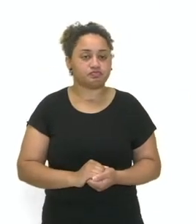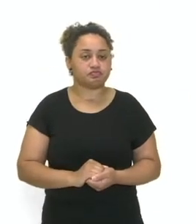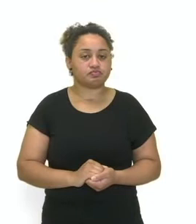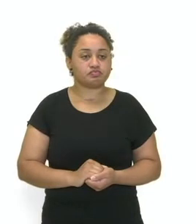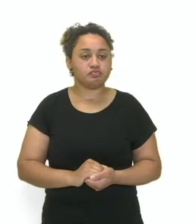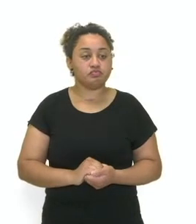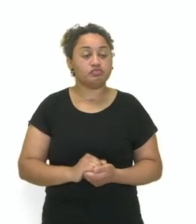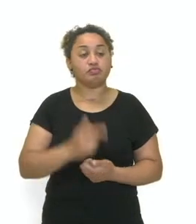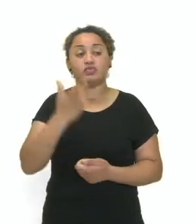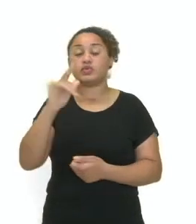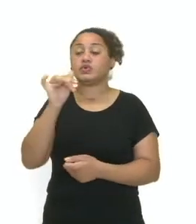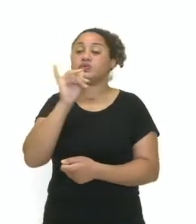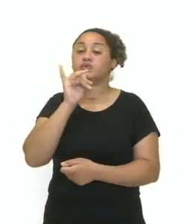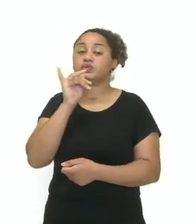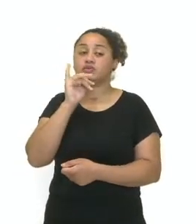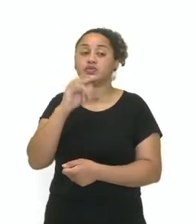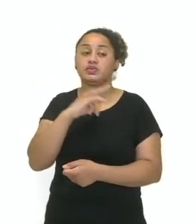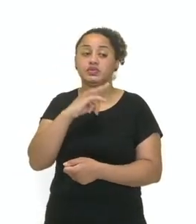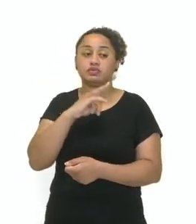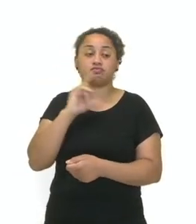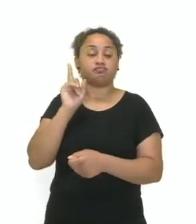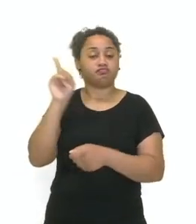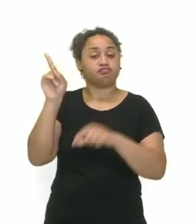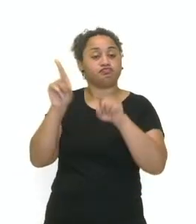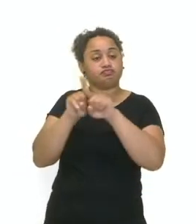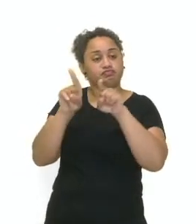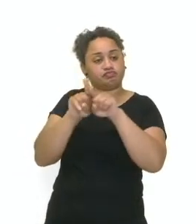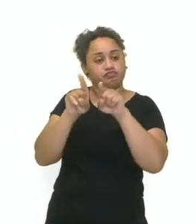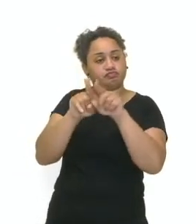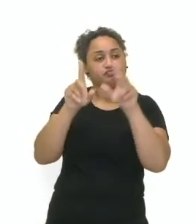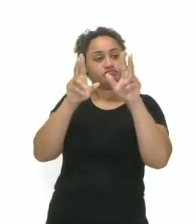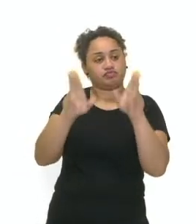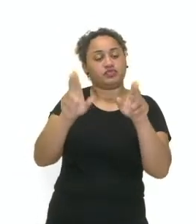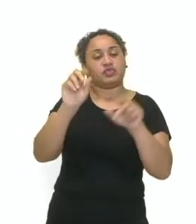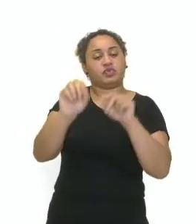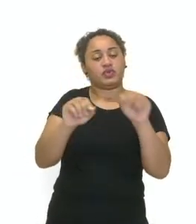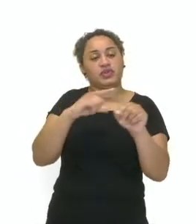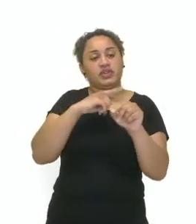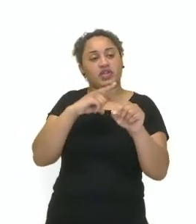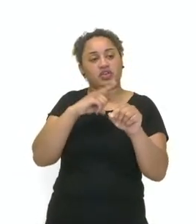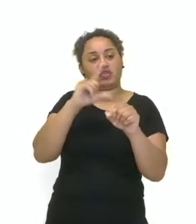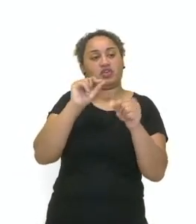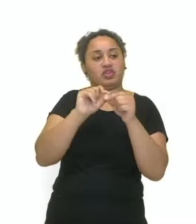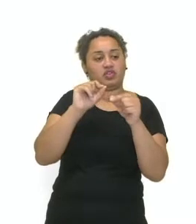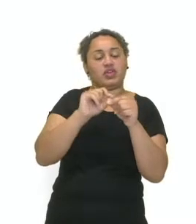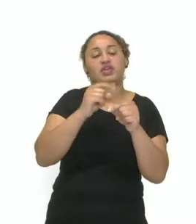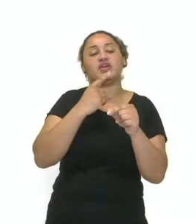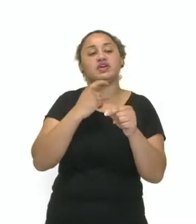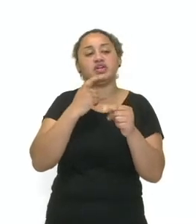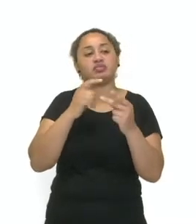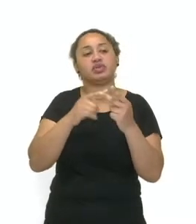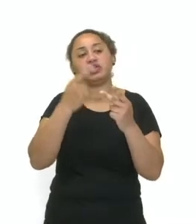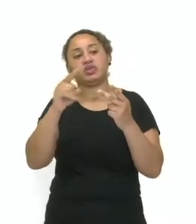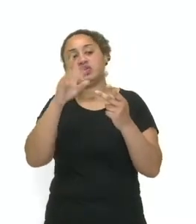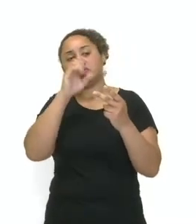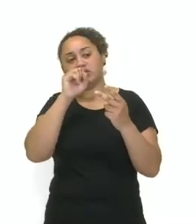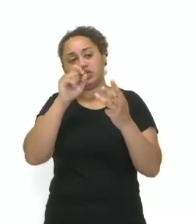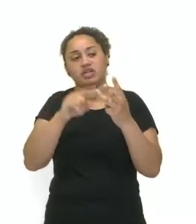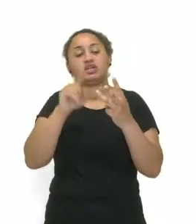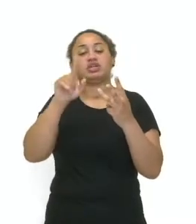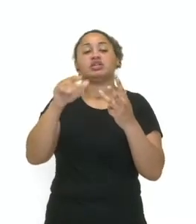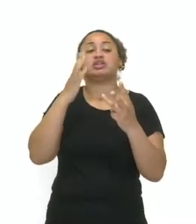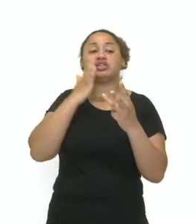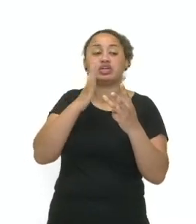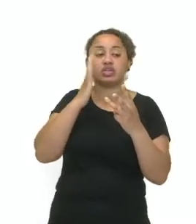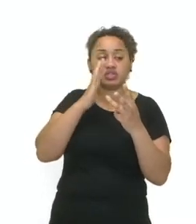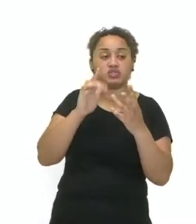Ó, outro exemplo, né? Aqui também a mesma coisa. Então, teve uma matriz aqui vermelha, uma laranja, uma azul, né?